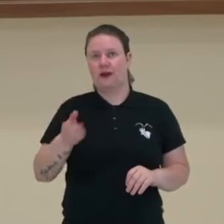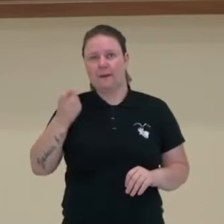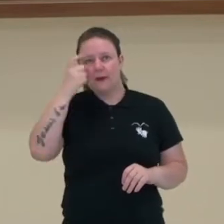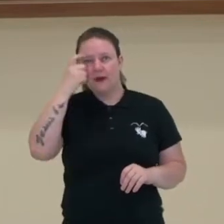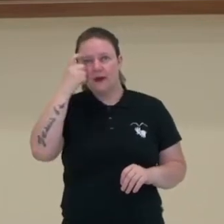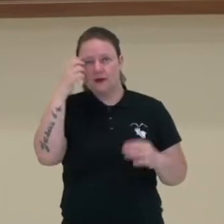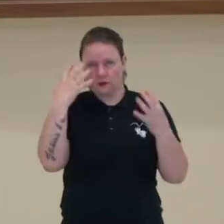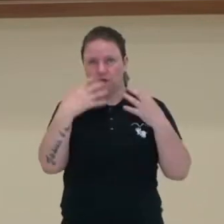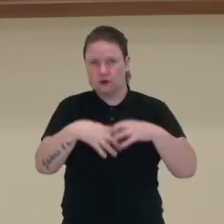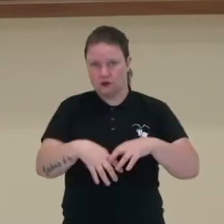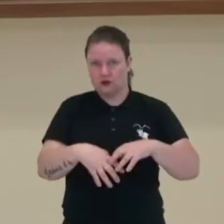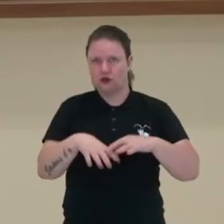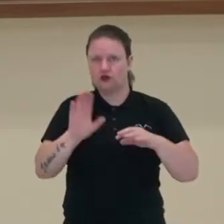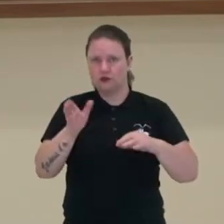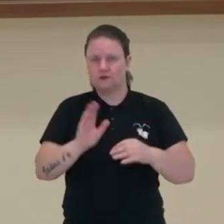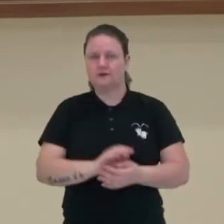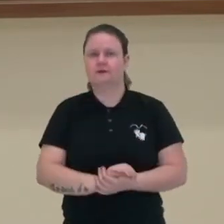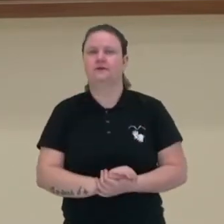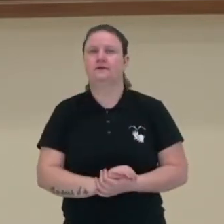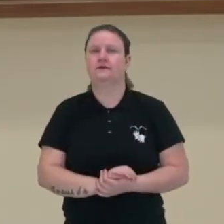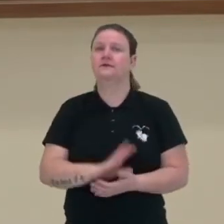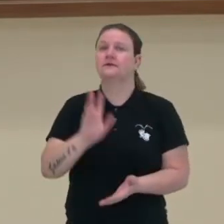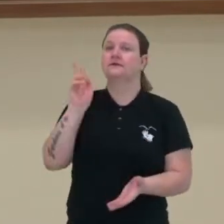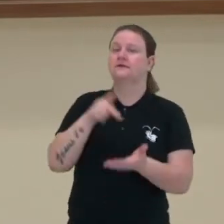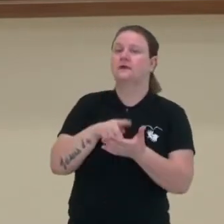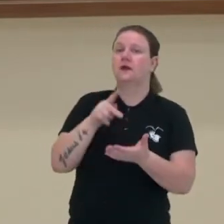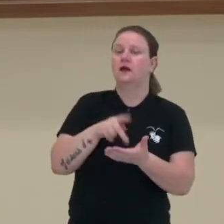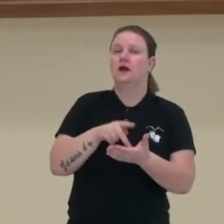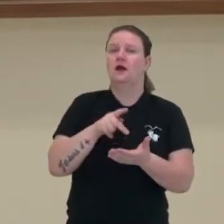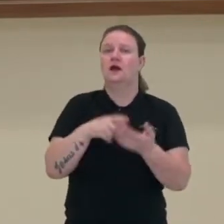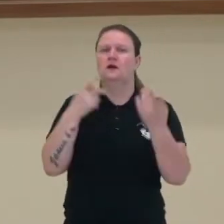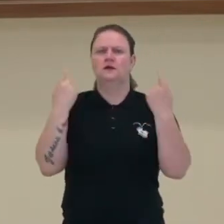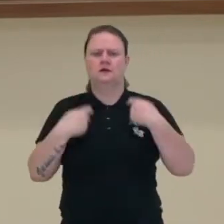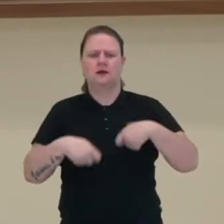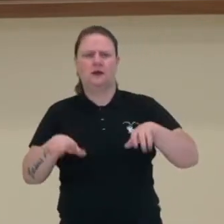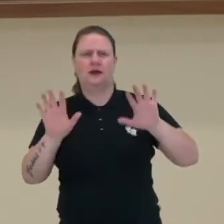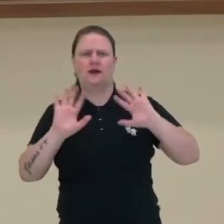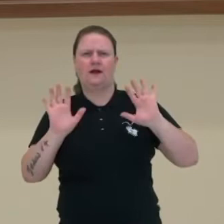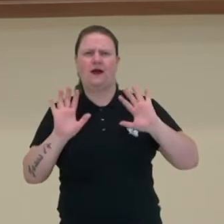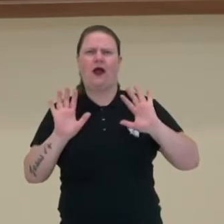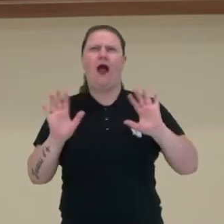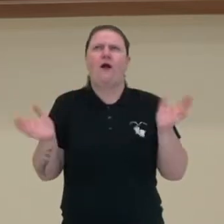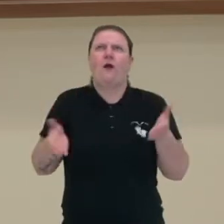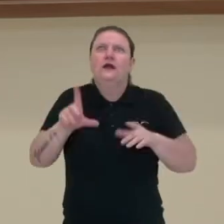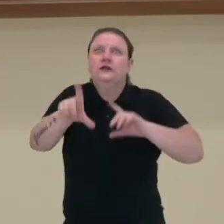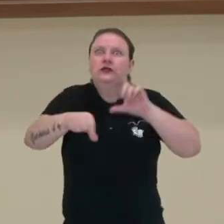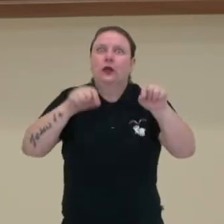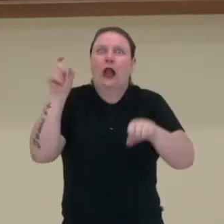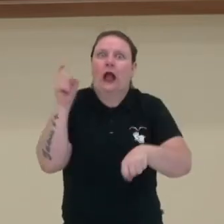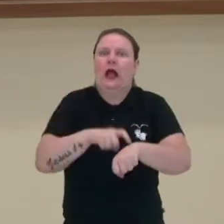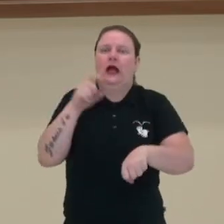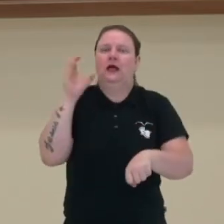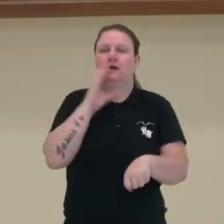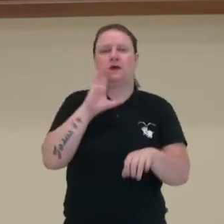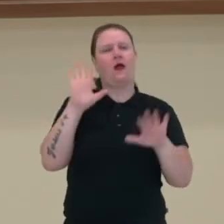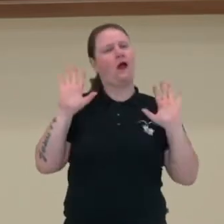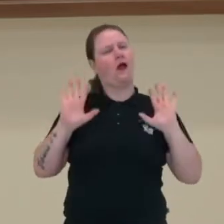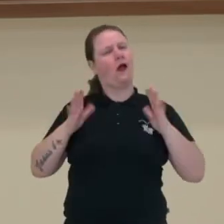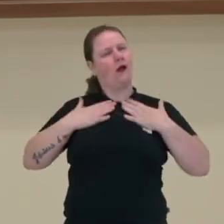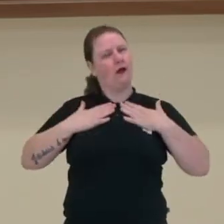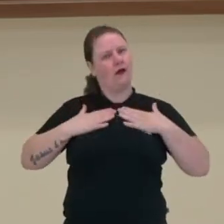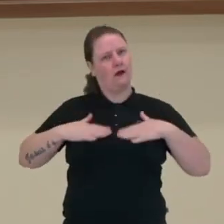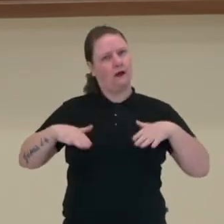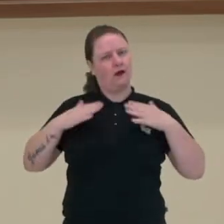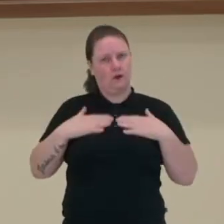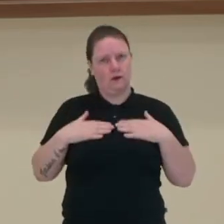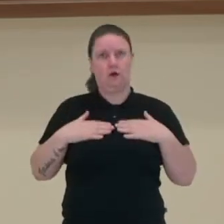pensou em alguma coisa que você quer fazer? Na verdade, você não precisa decidir agora o que você quer fazer para o resto da vida. Até porque é